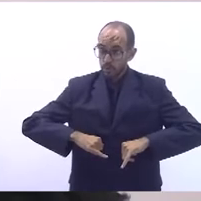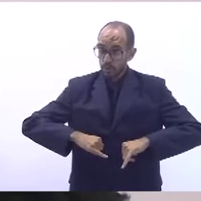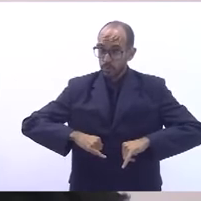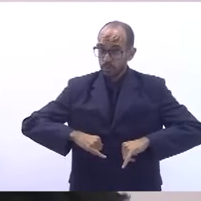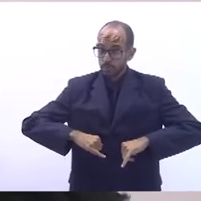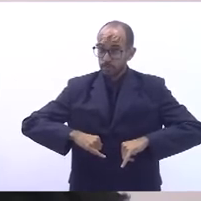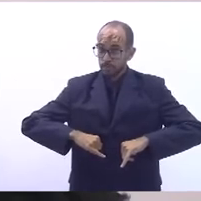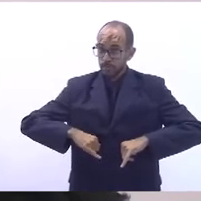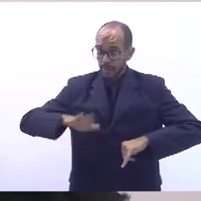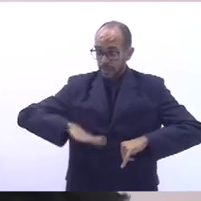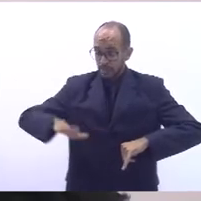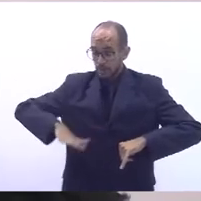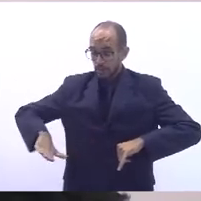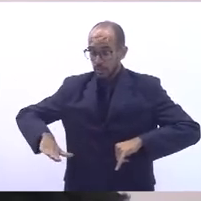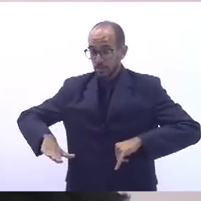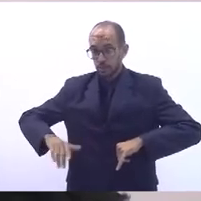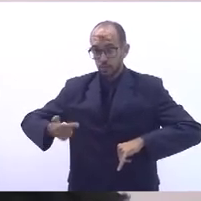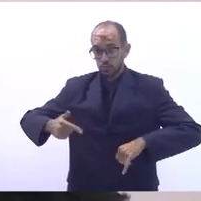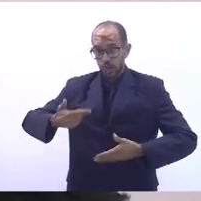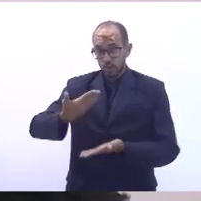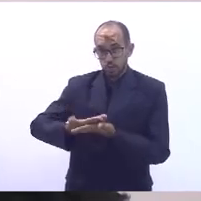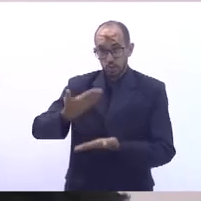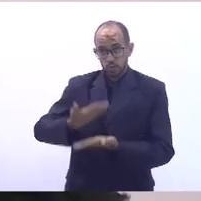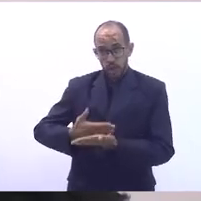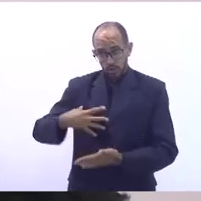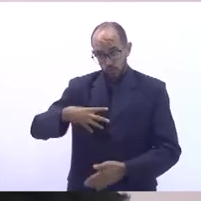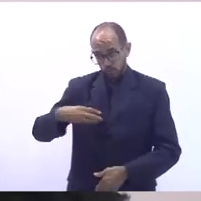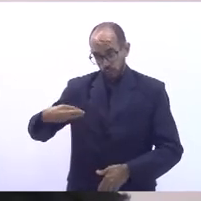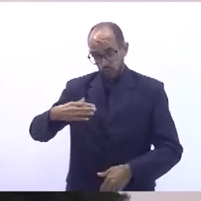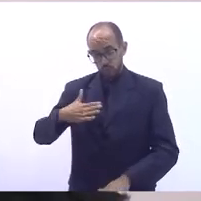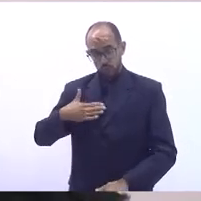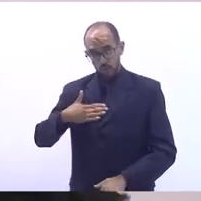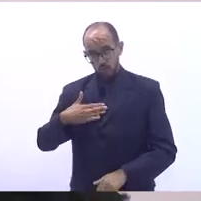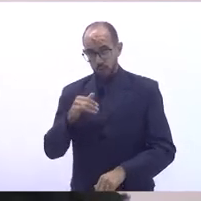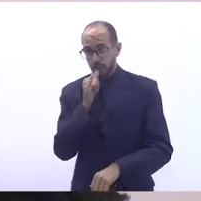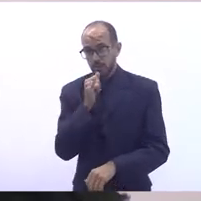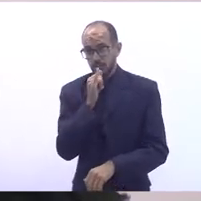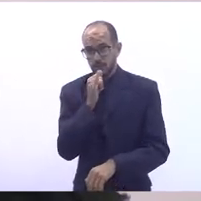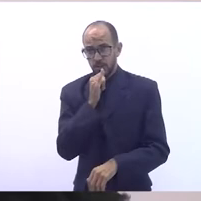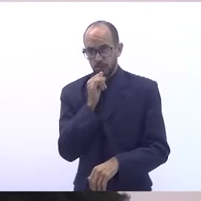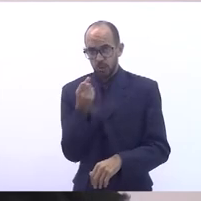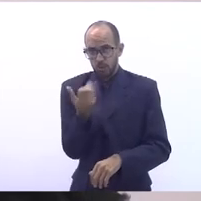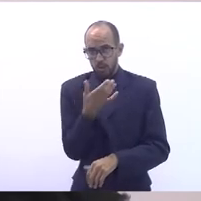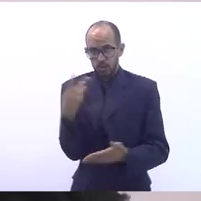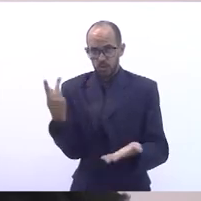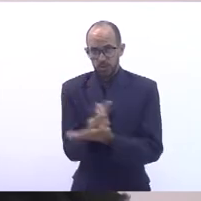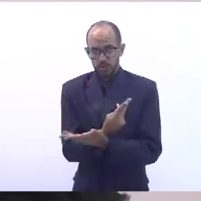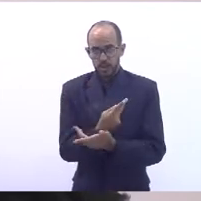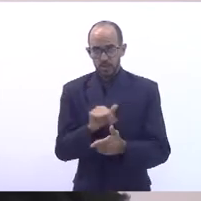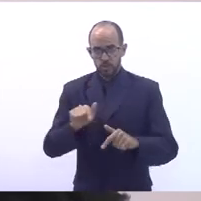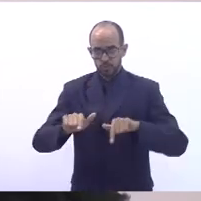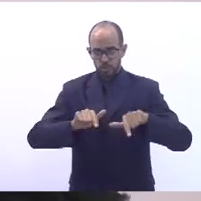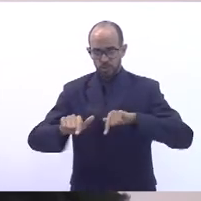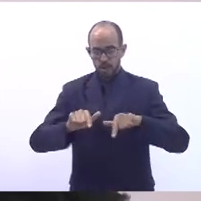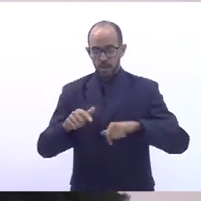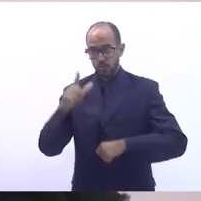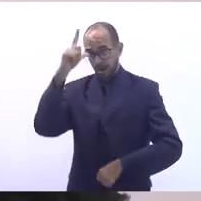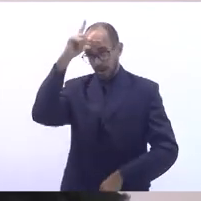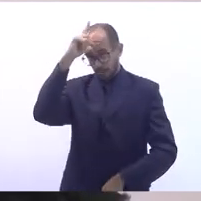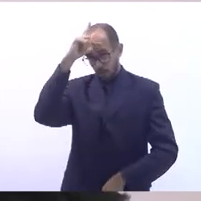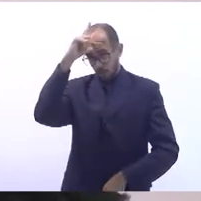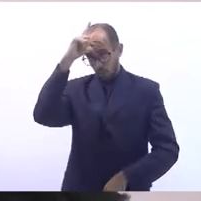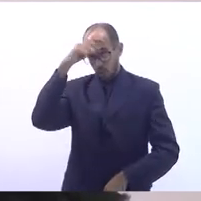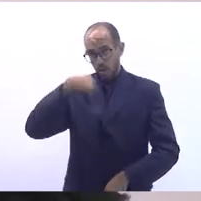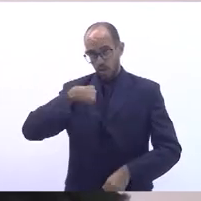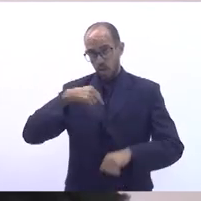as crianças ficam sem estudar os meus filhos mesmo Por exemplo quando tem uma operação dentro do complexo do alemão e eu sou moradora do